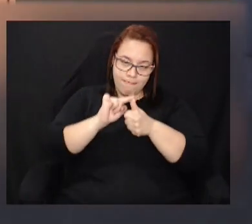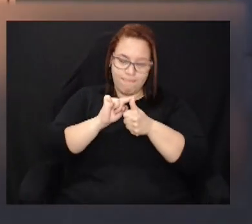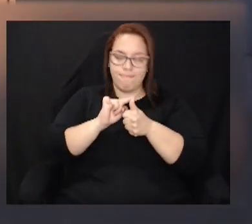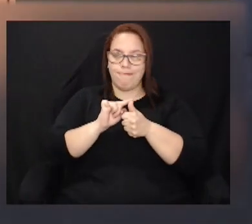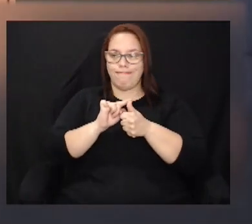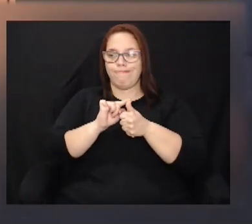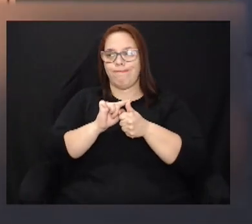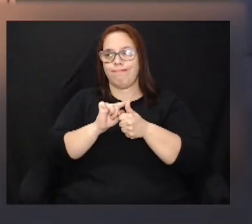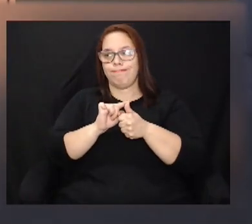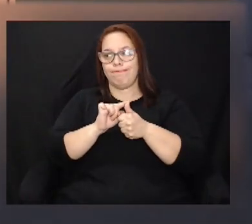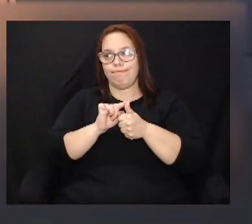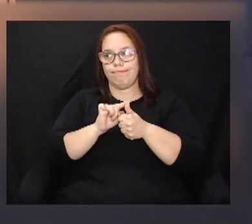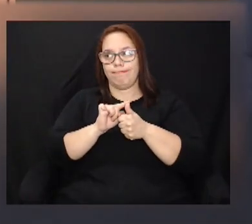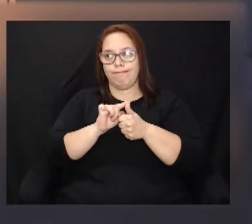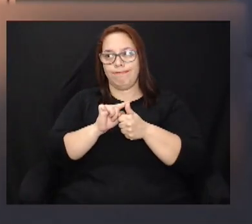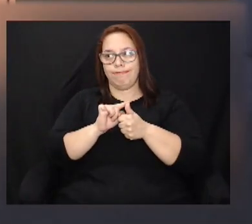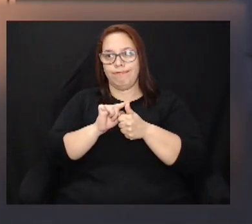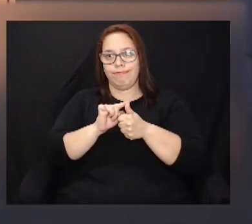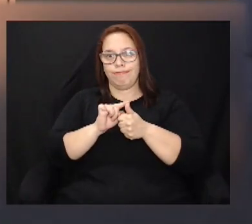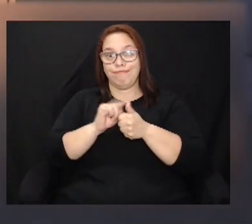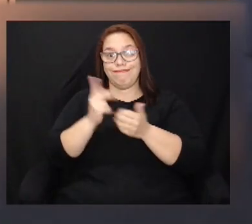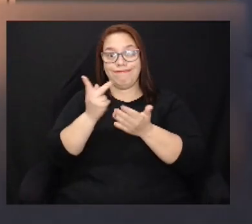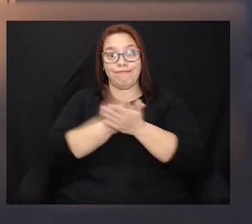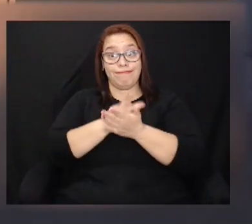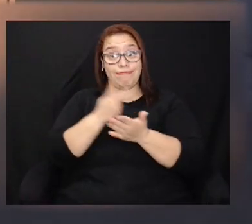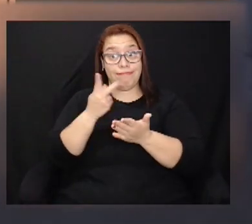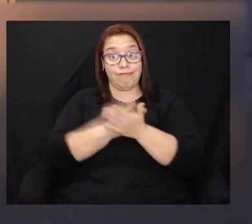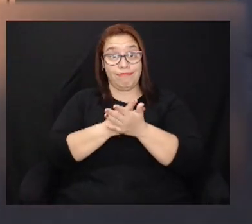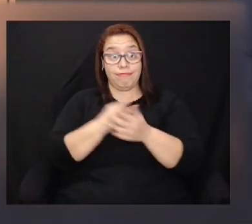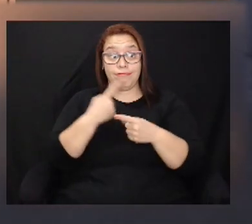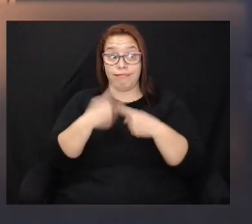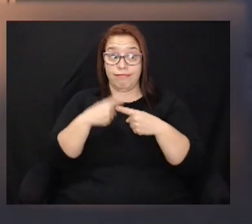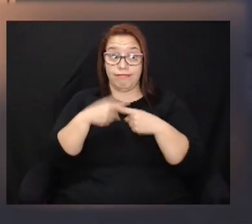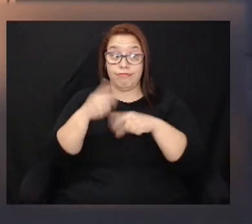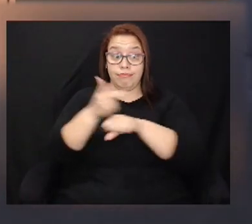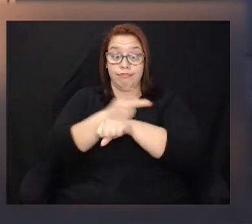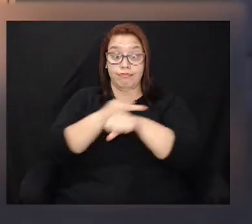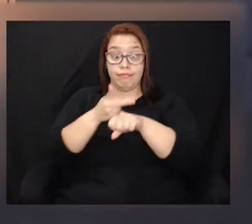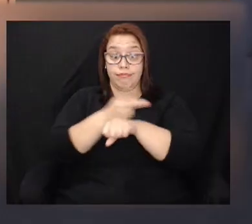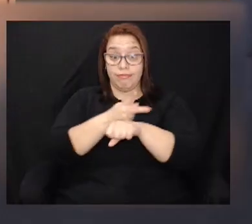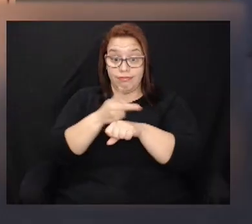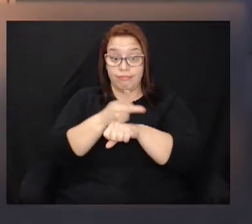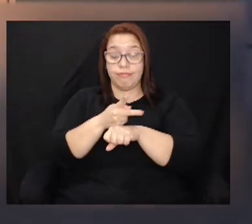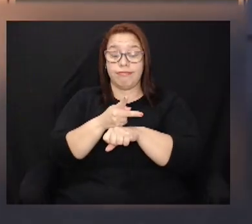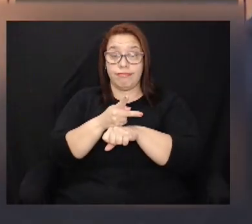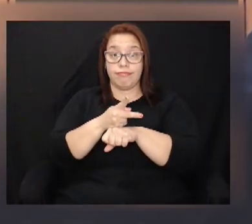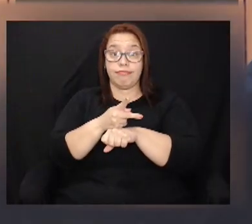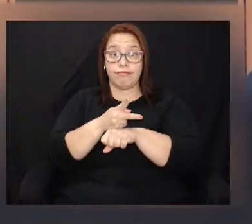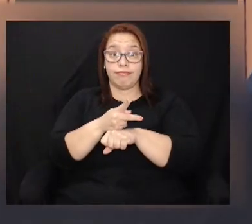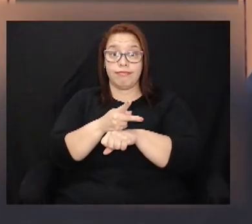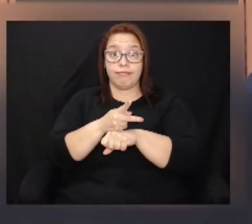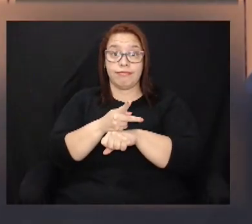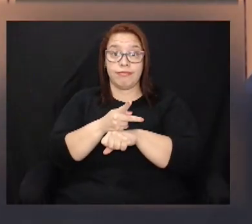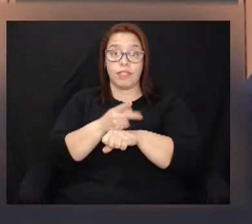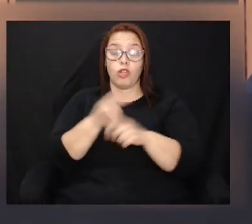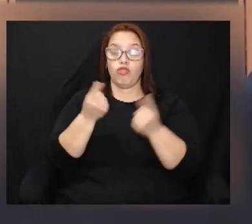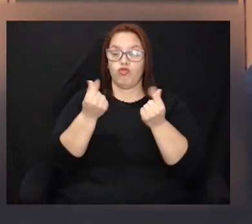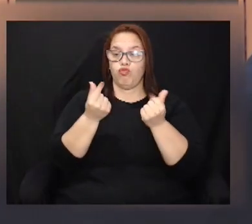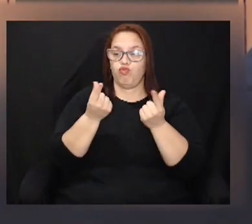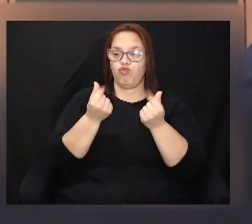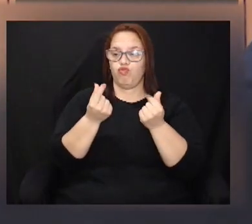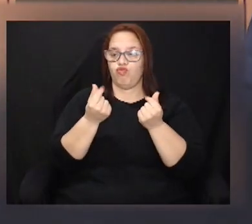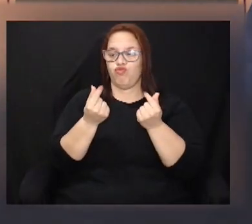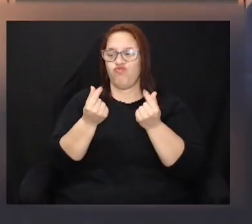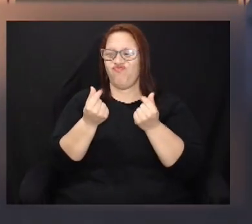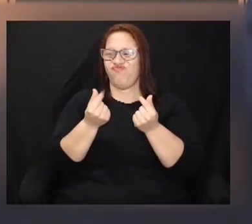muito desvirtuados, porque se busca, muitas das vezes, a monetização, então se